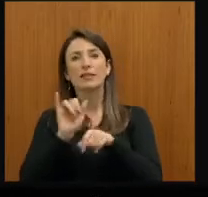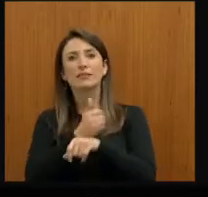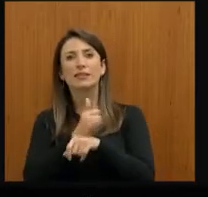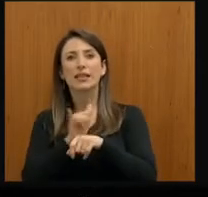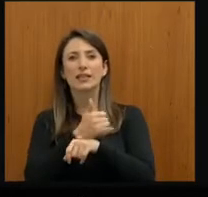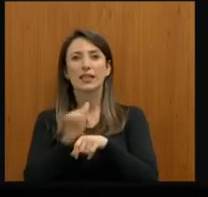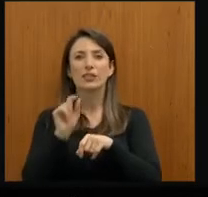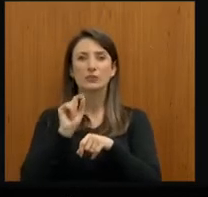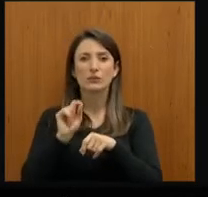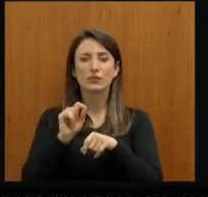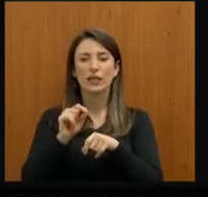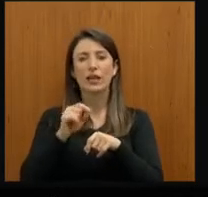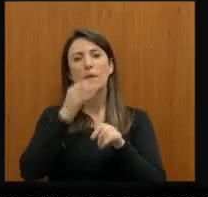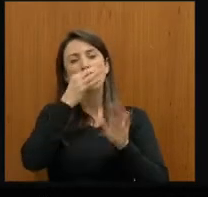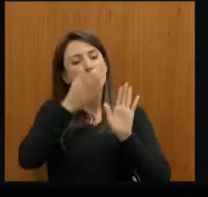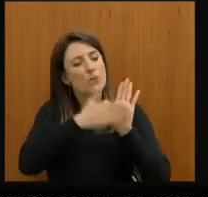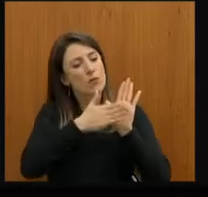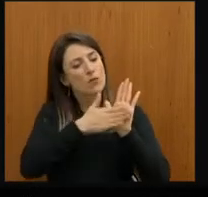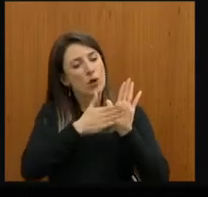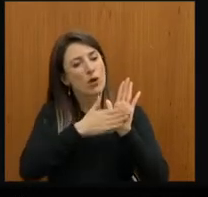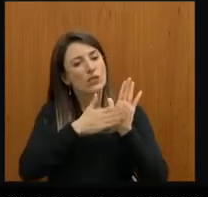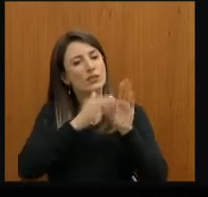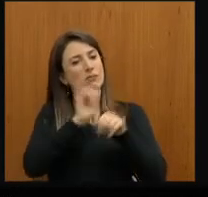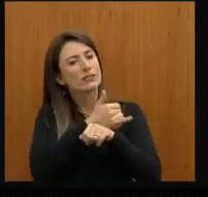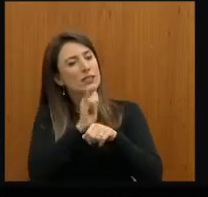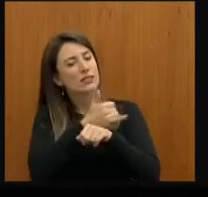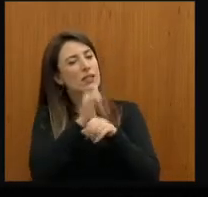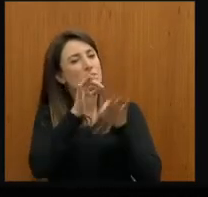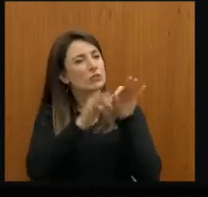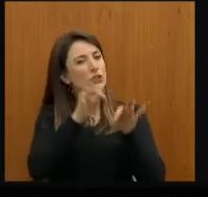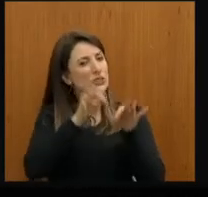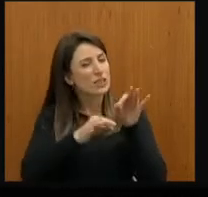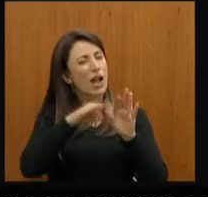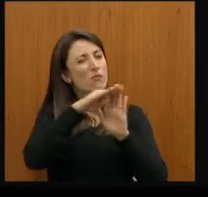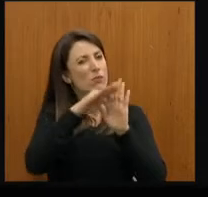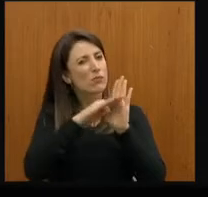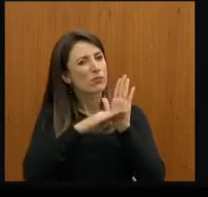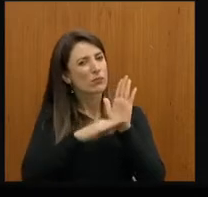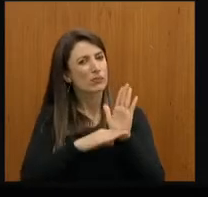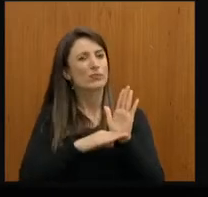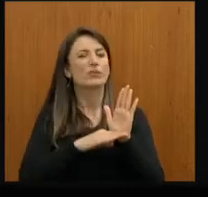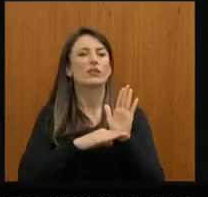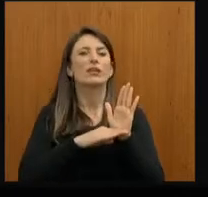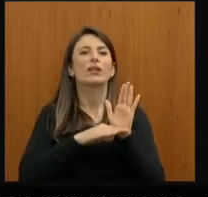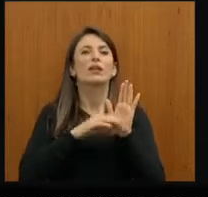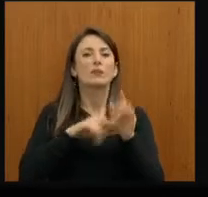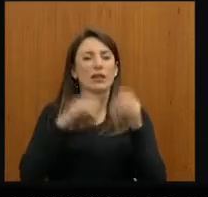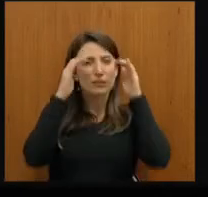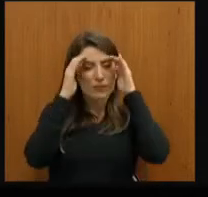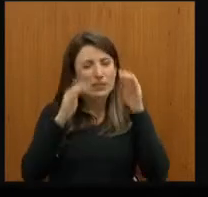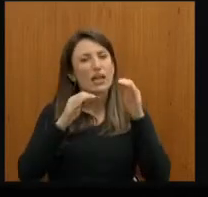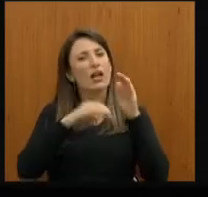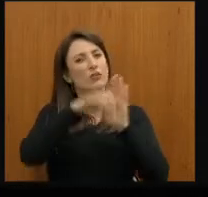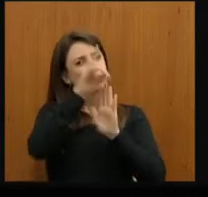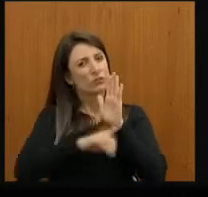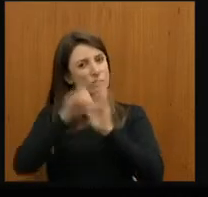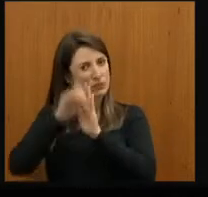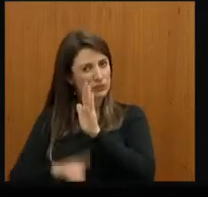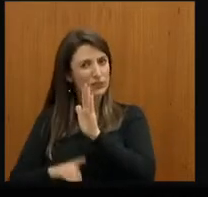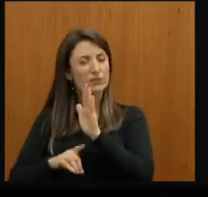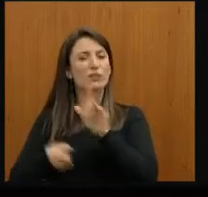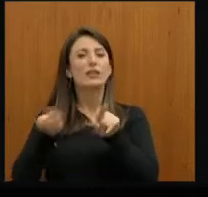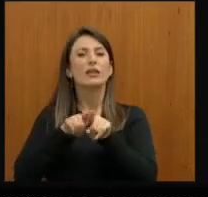nenhum desde propor medidas judiciais para tutela de interesses individuais homogêneos coletivos e difusos né até aí